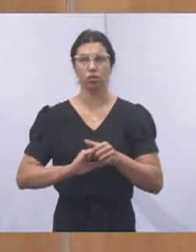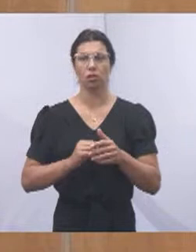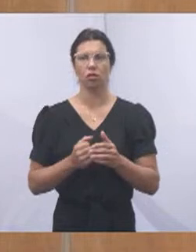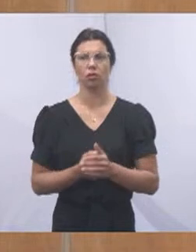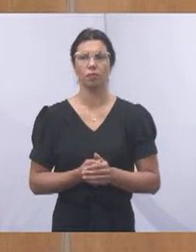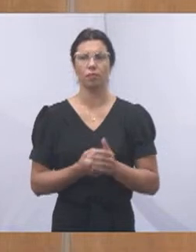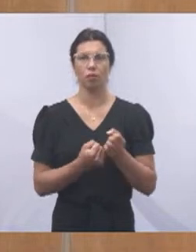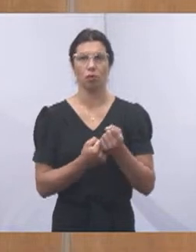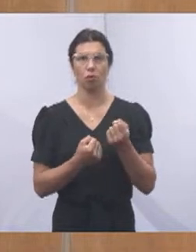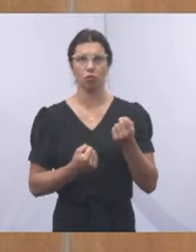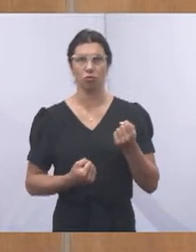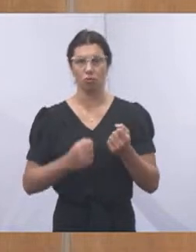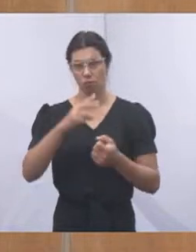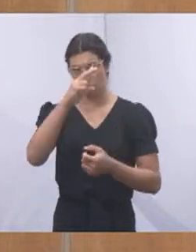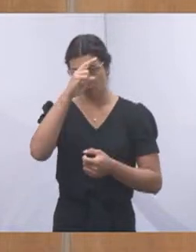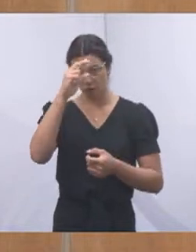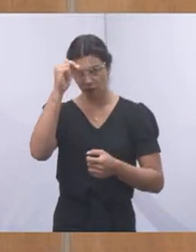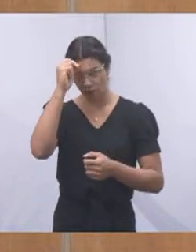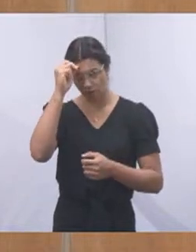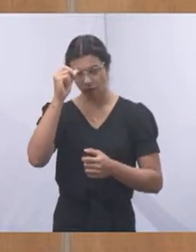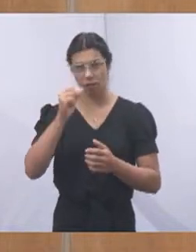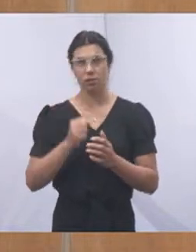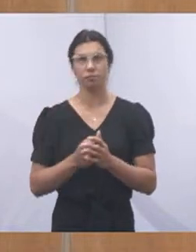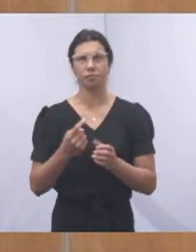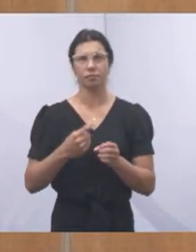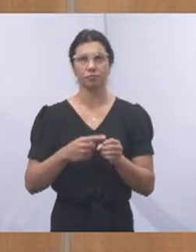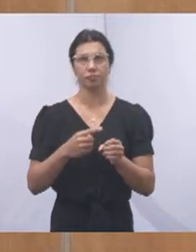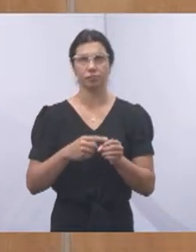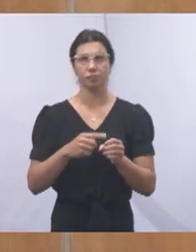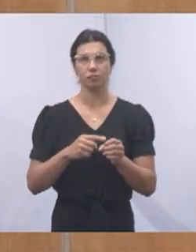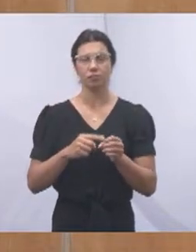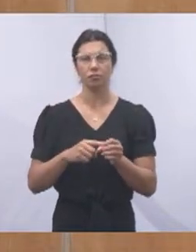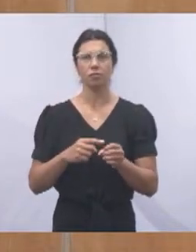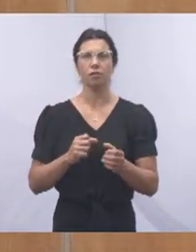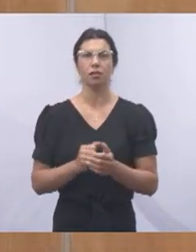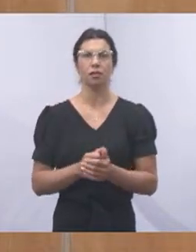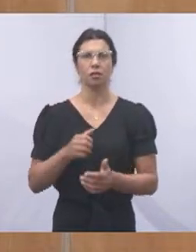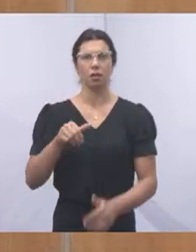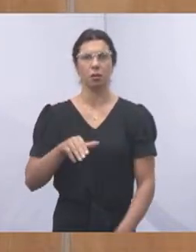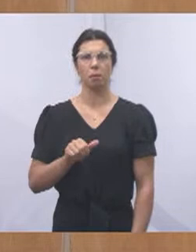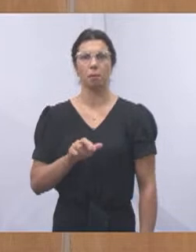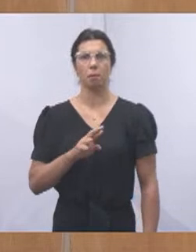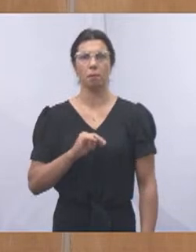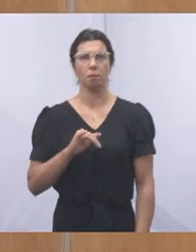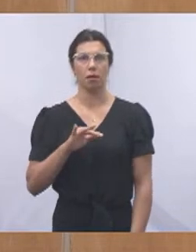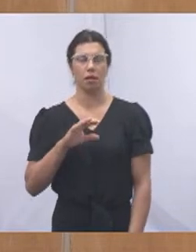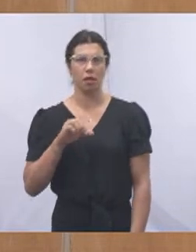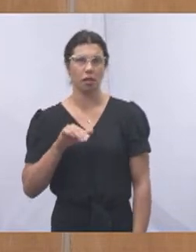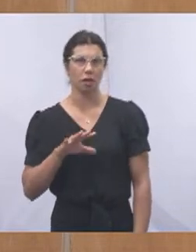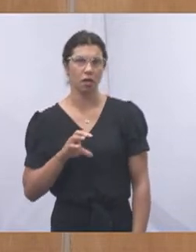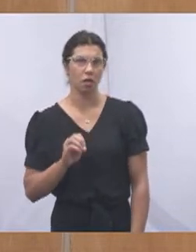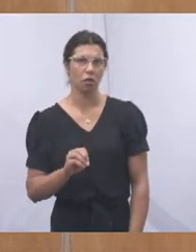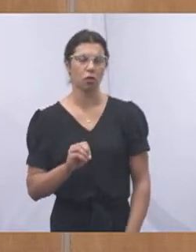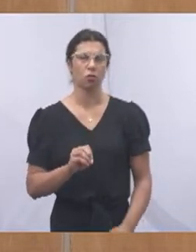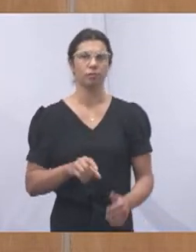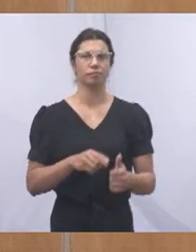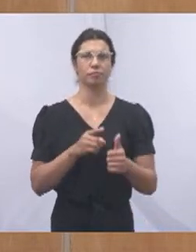subprefeito da região de São Silvestre, Daniel Mariano, cumprimentar sua família, sua esposa